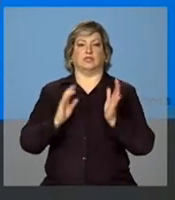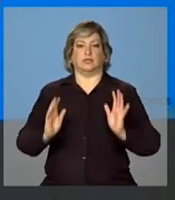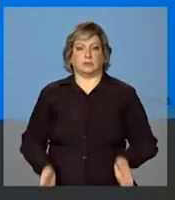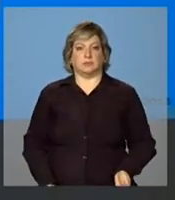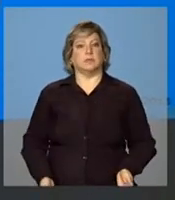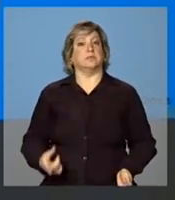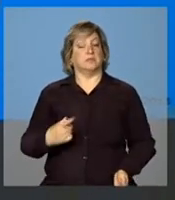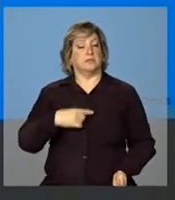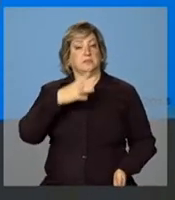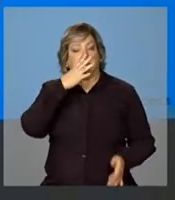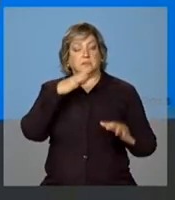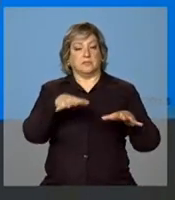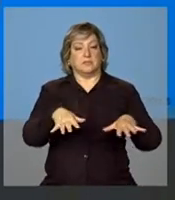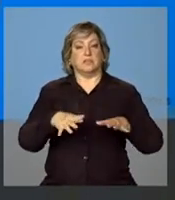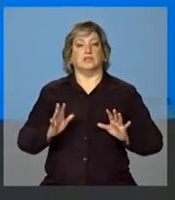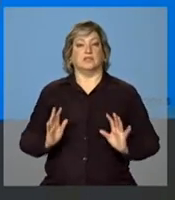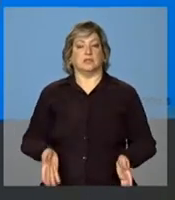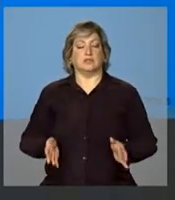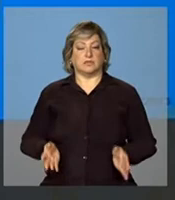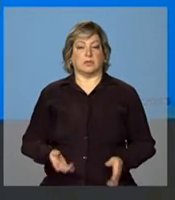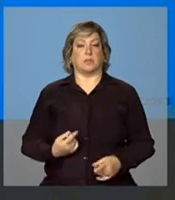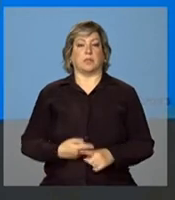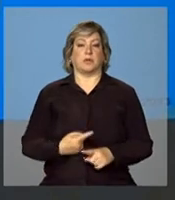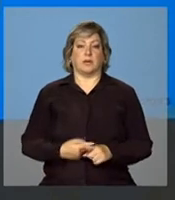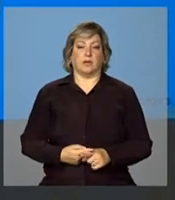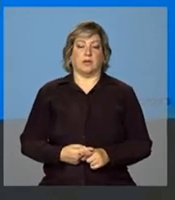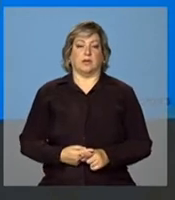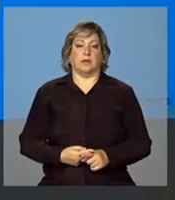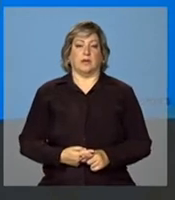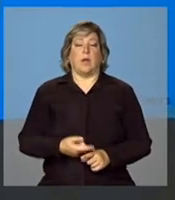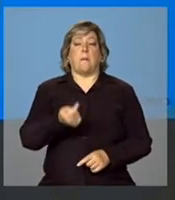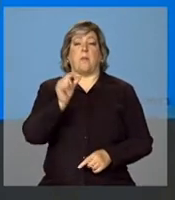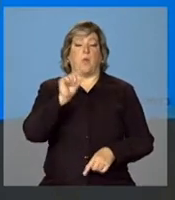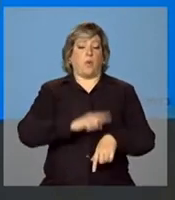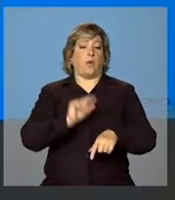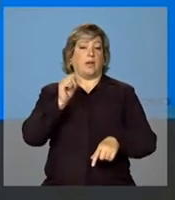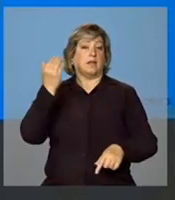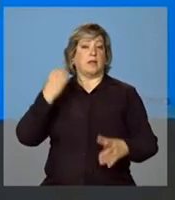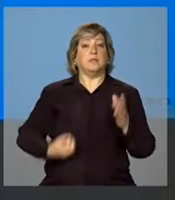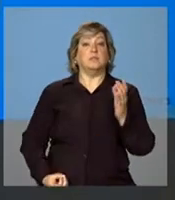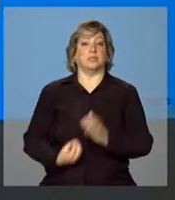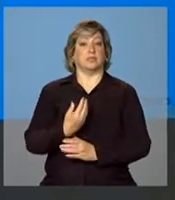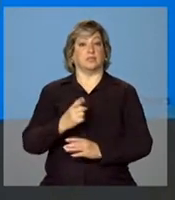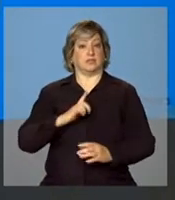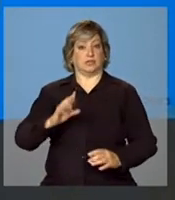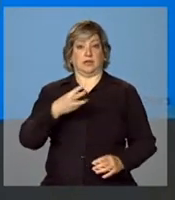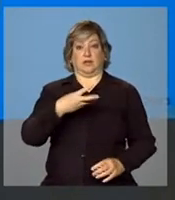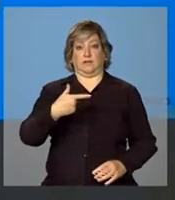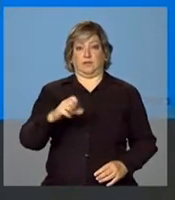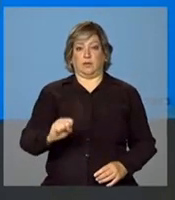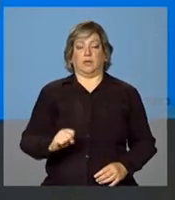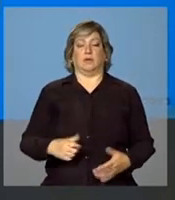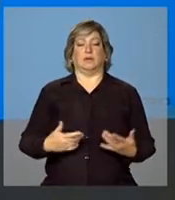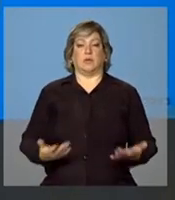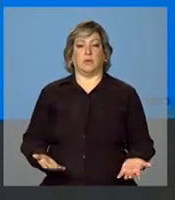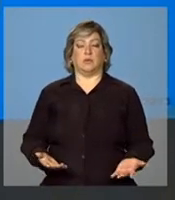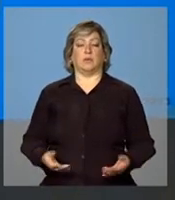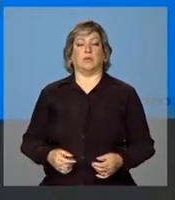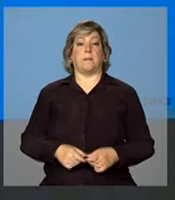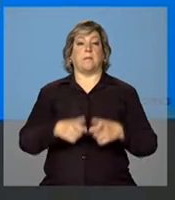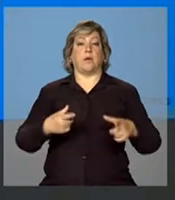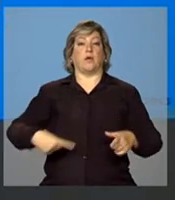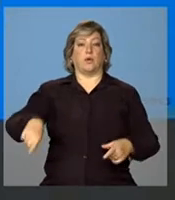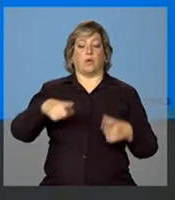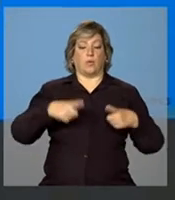bastante impressionante, tá, dado o pouco tempo de lançamento do programa. Tá? E a maioria